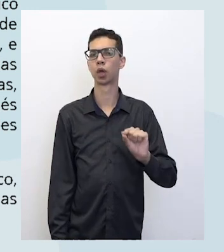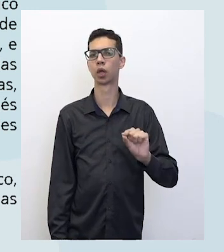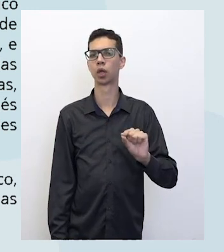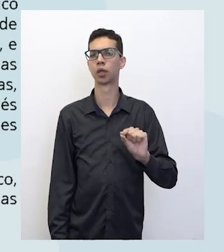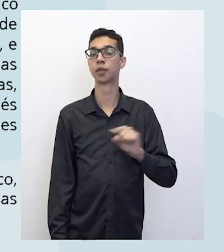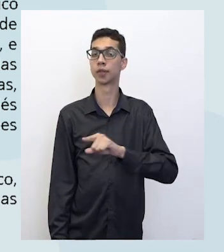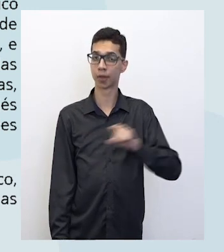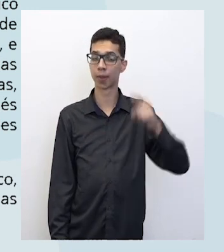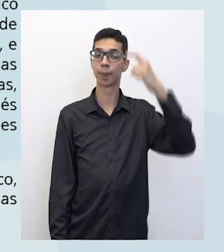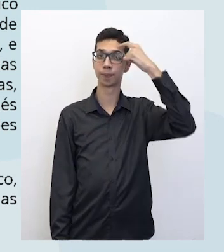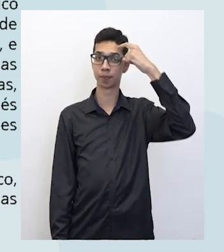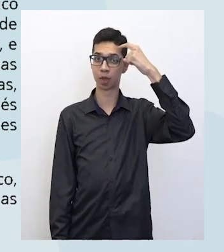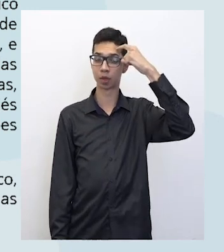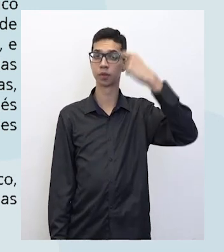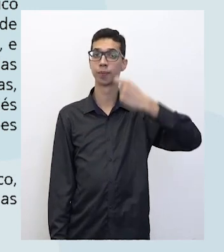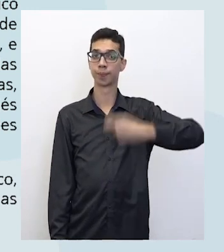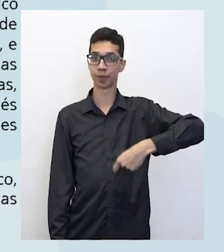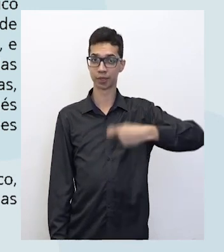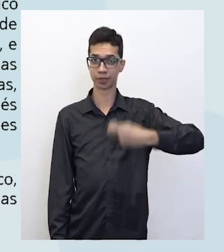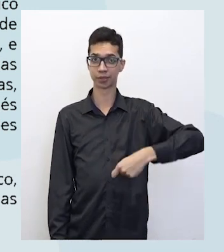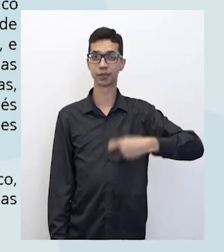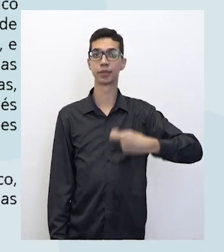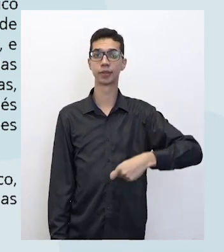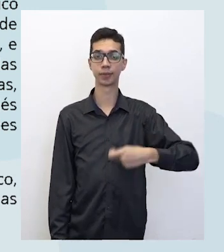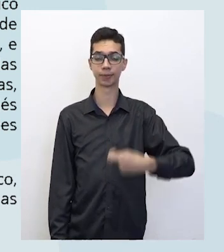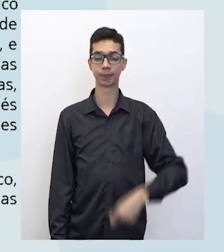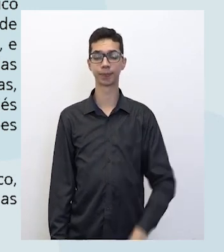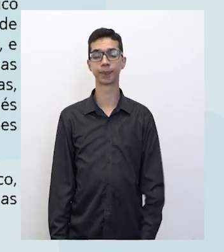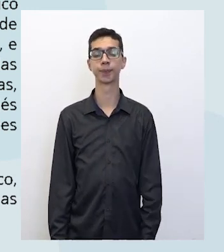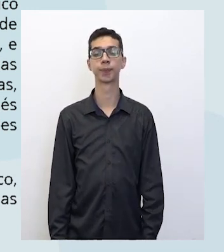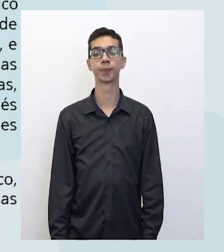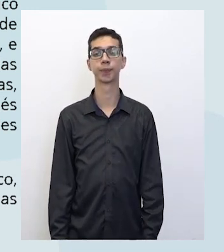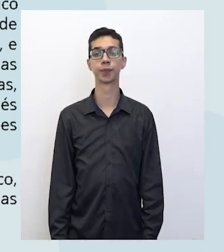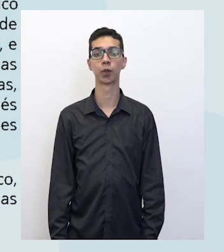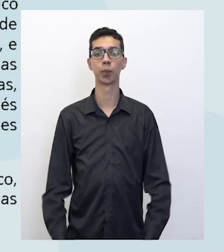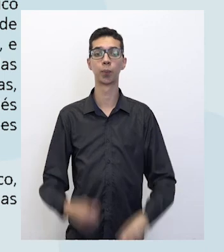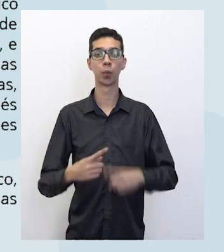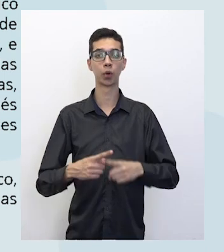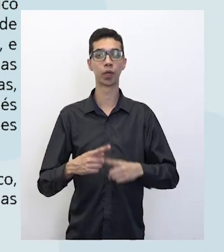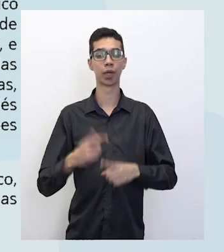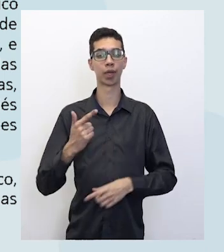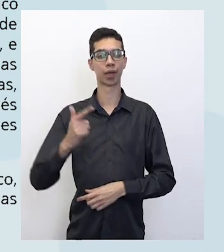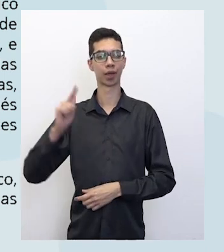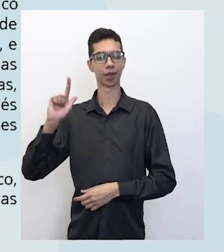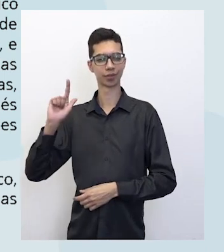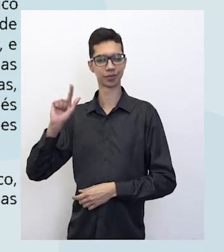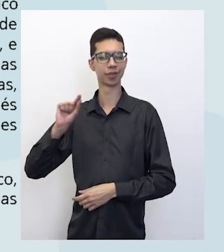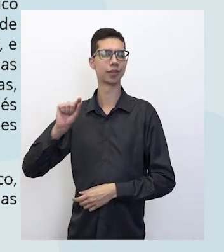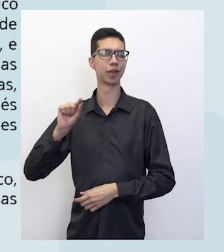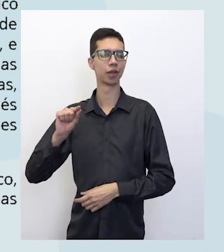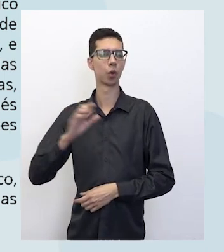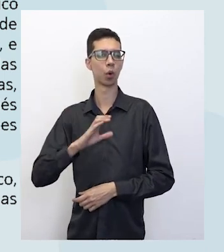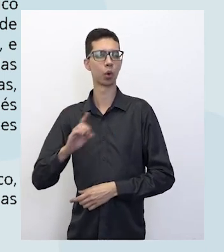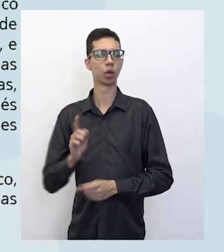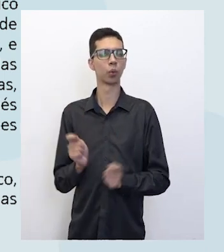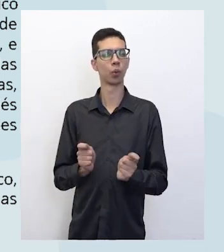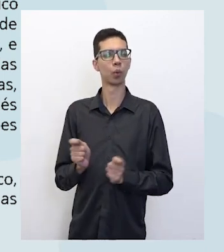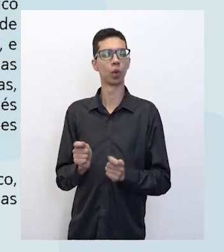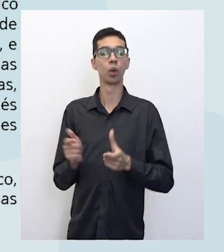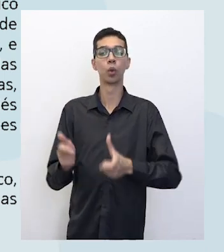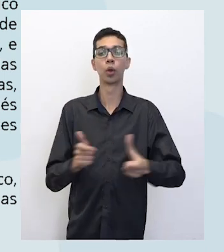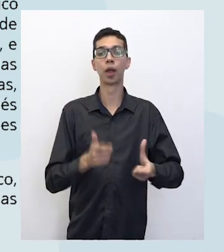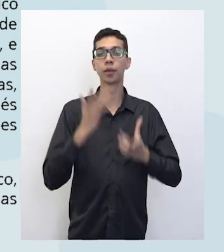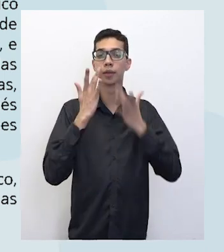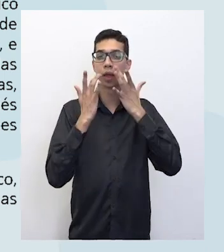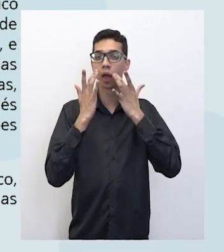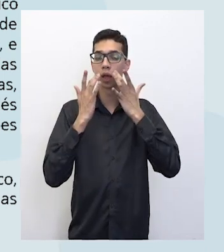né, que essas unidades, então, que antes coordenavam, né, esse espaço teatral, agora elas vão sendo abolidas aos